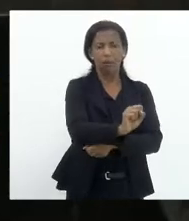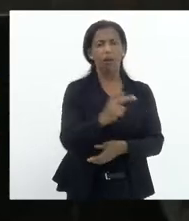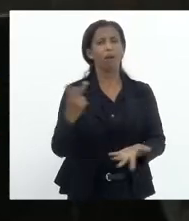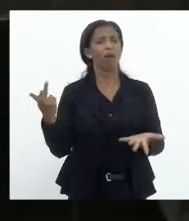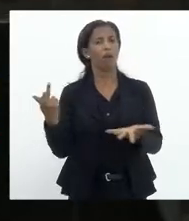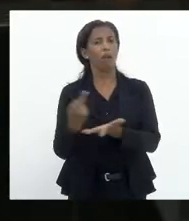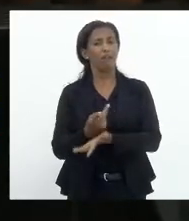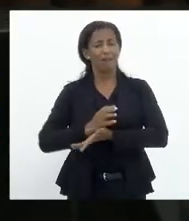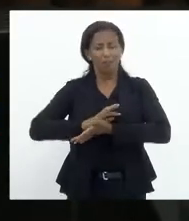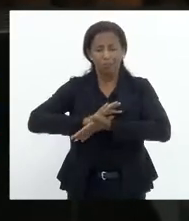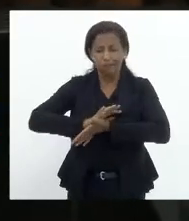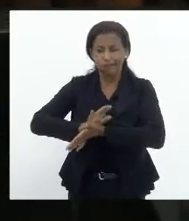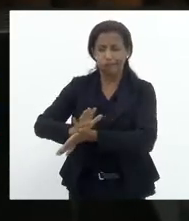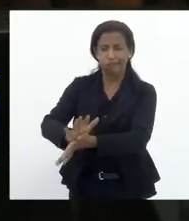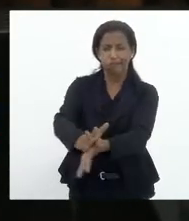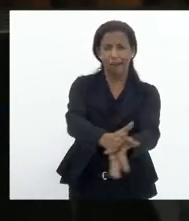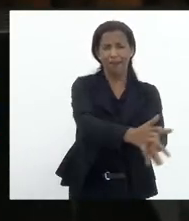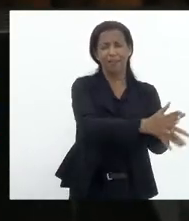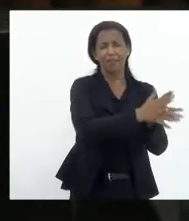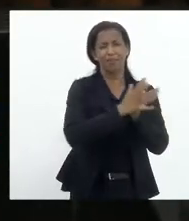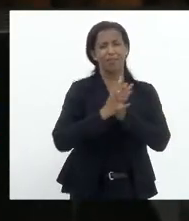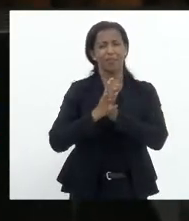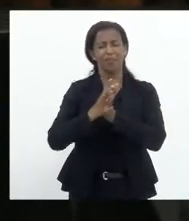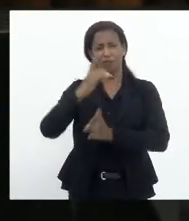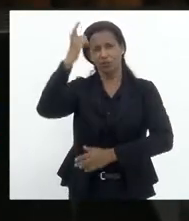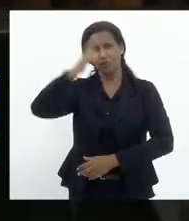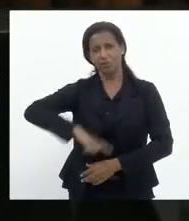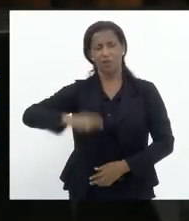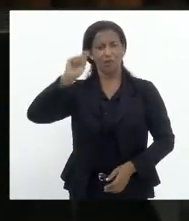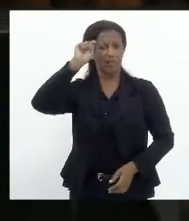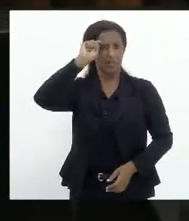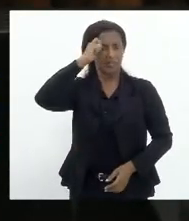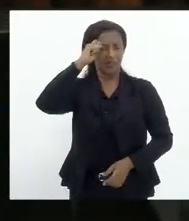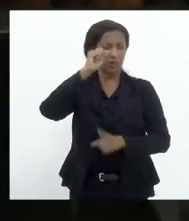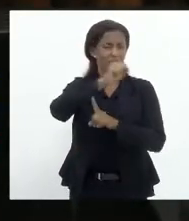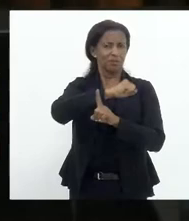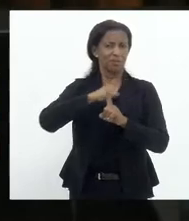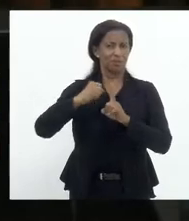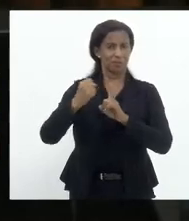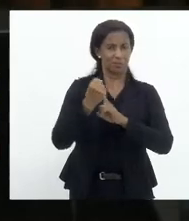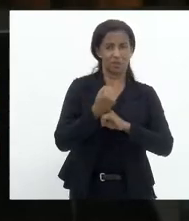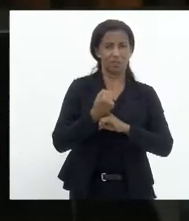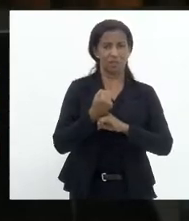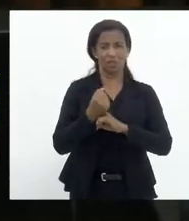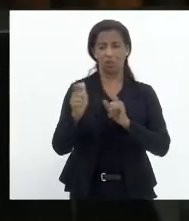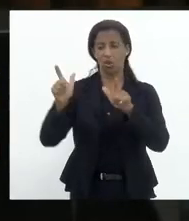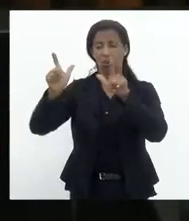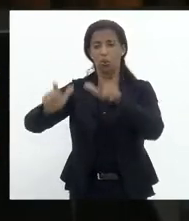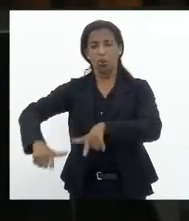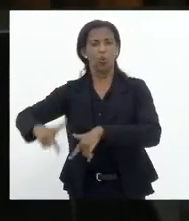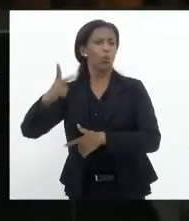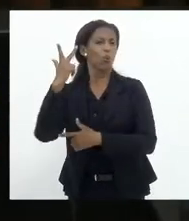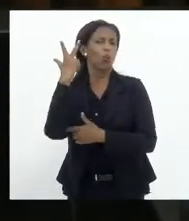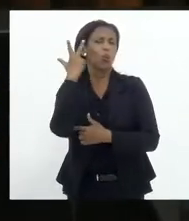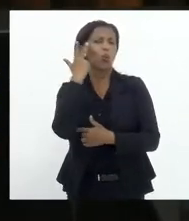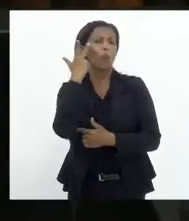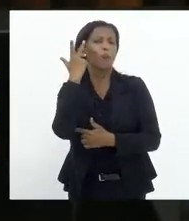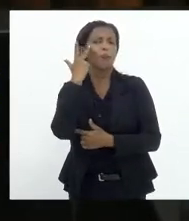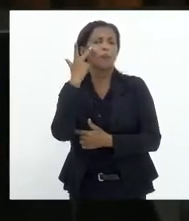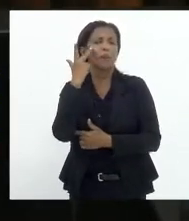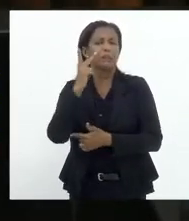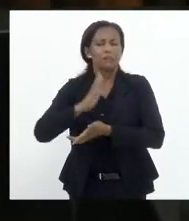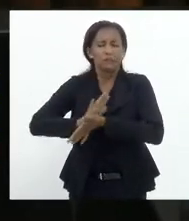e humilhação dos corpos negros e negras na nossa sociedade que o olho que o local comum local de